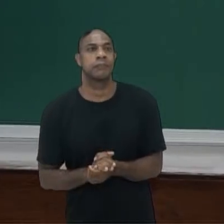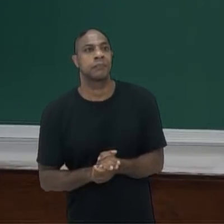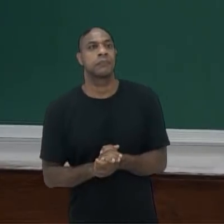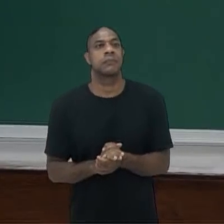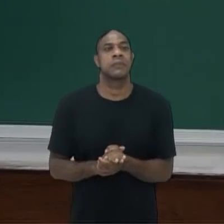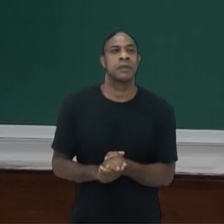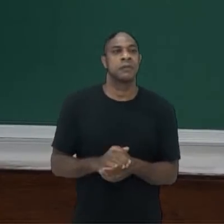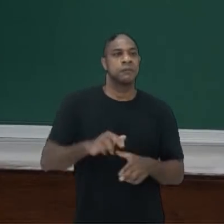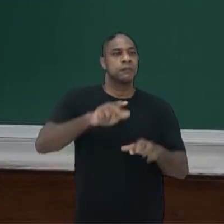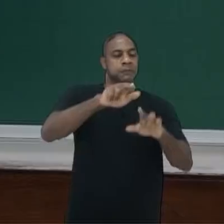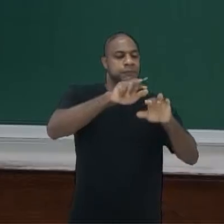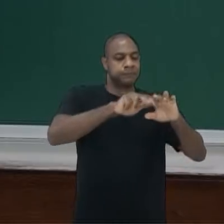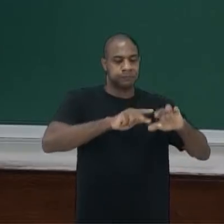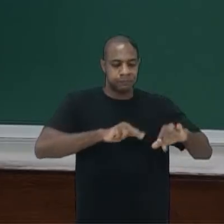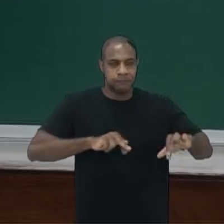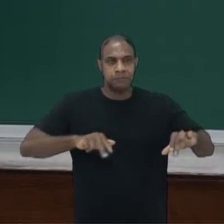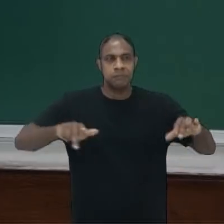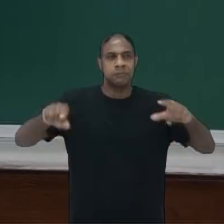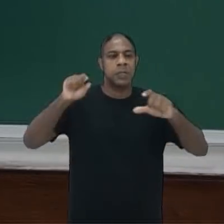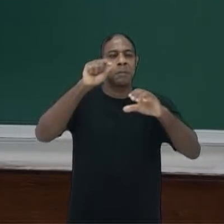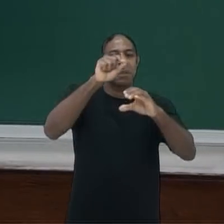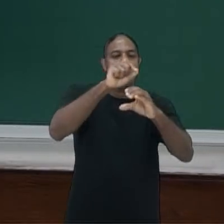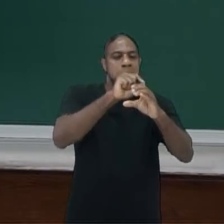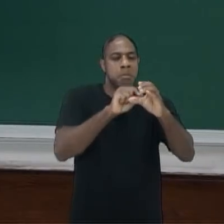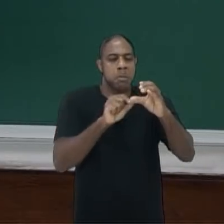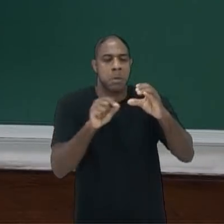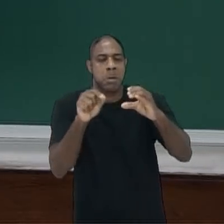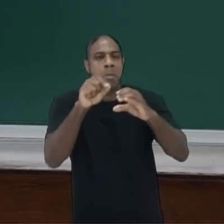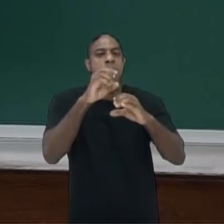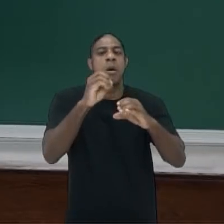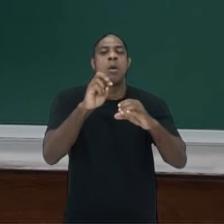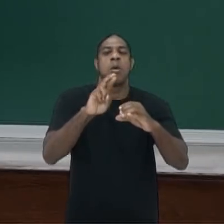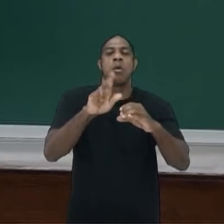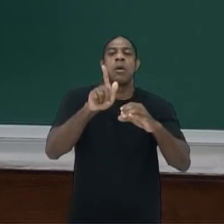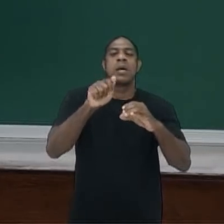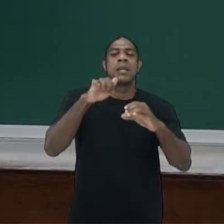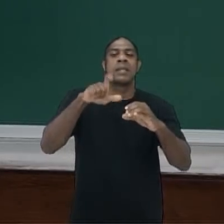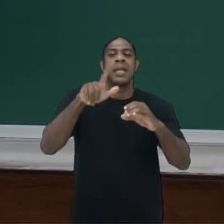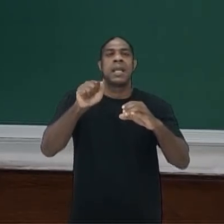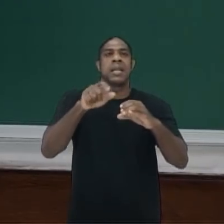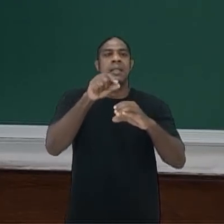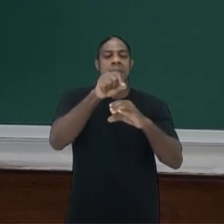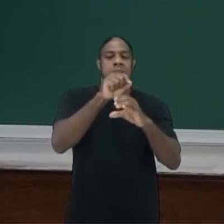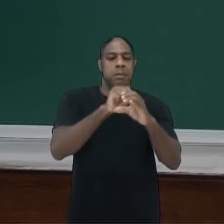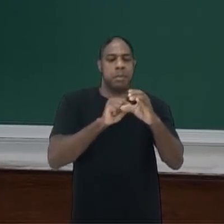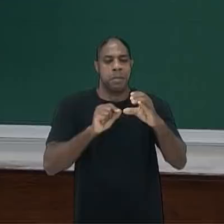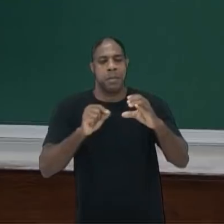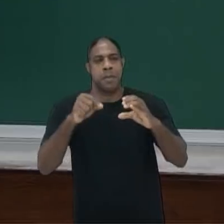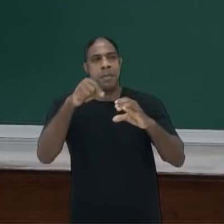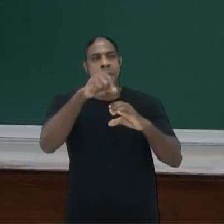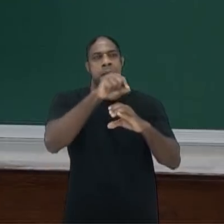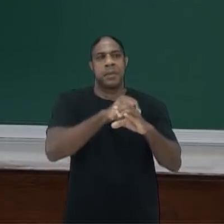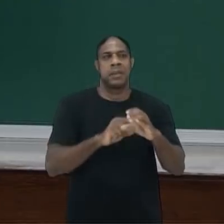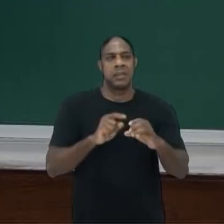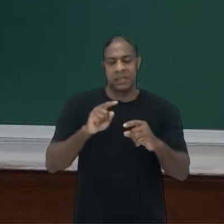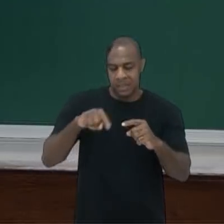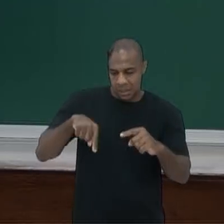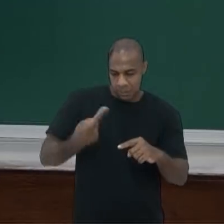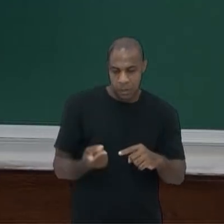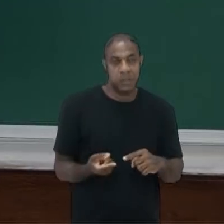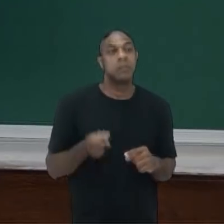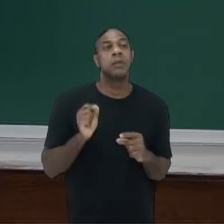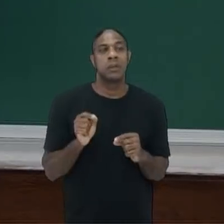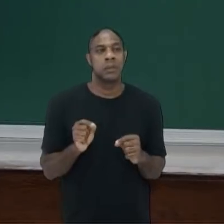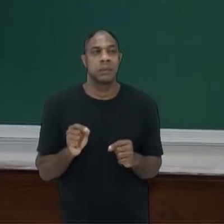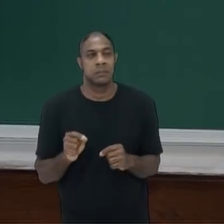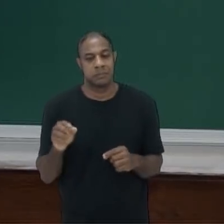vocês várias organelas. Eu não coloquei o nome, eu estou dando surpresa, eu não vou dar spoiler. Nas próximas telas, na